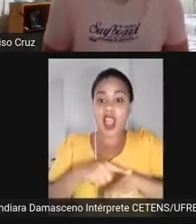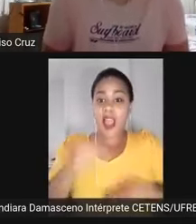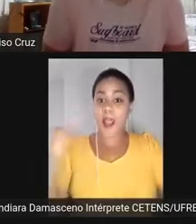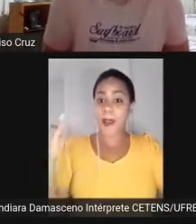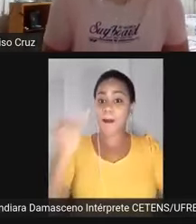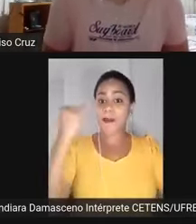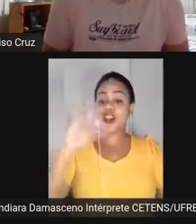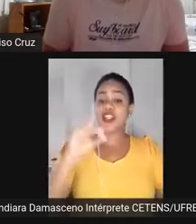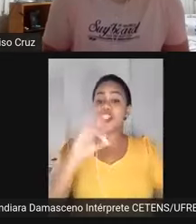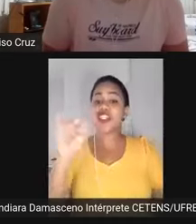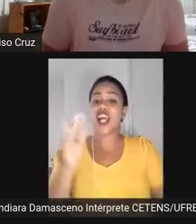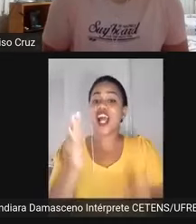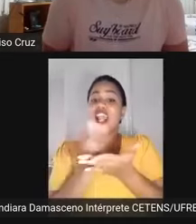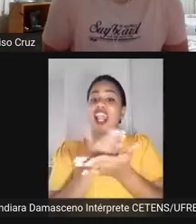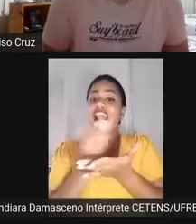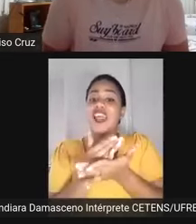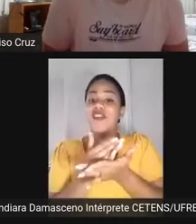né? Daqui a 2 dias.